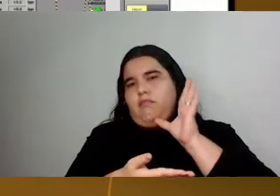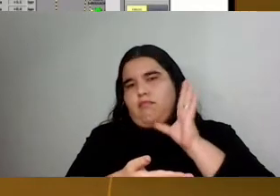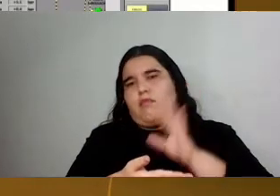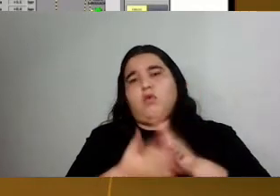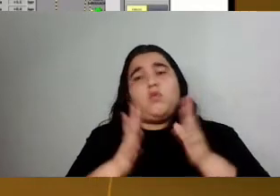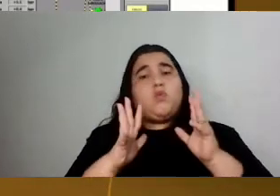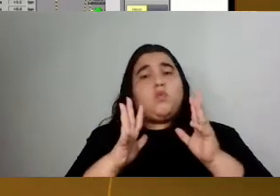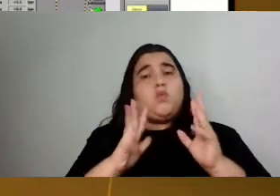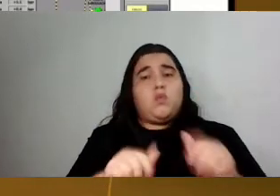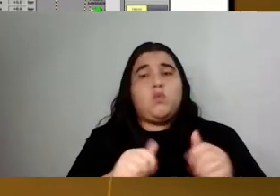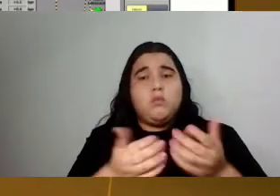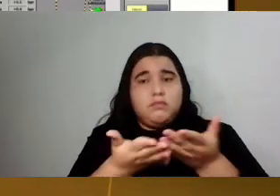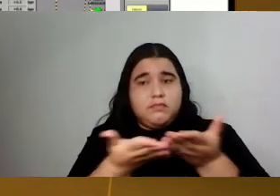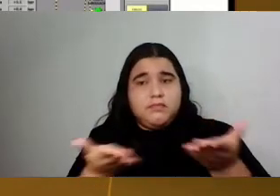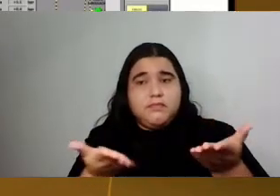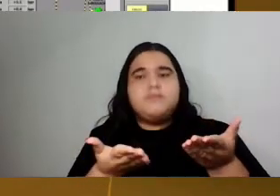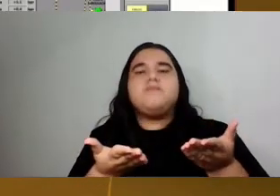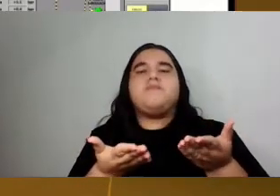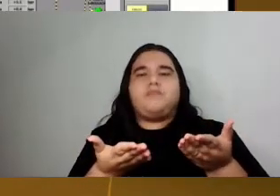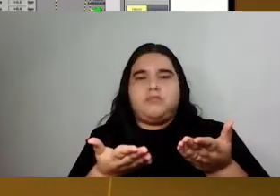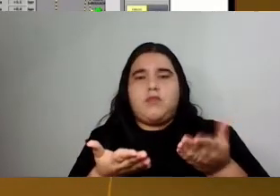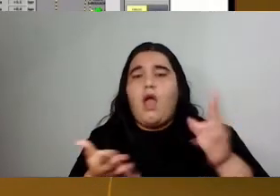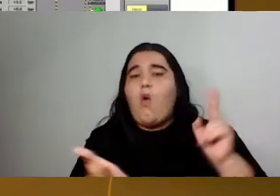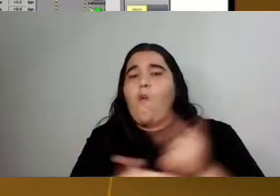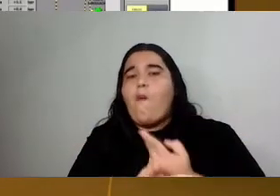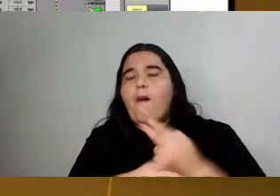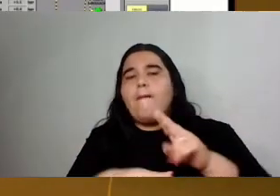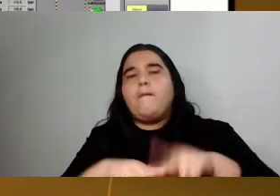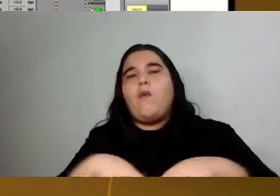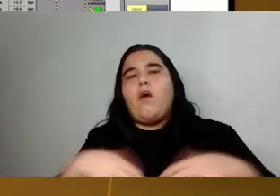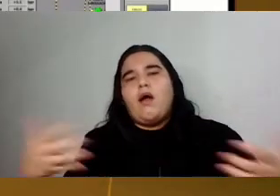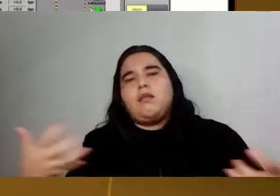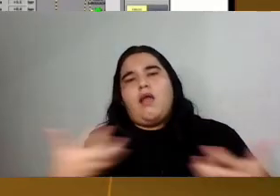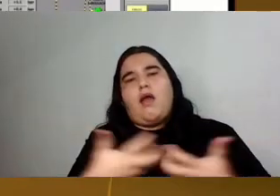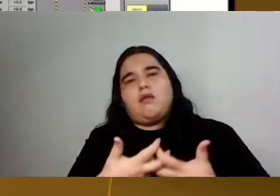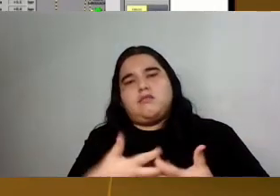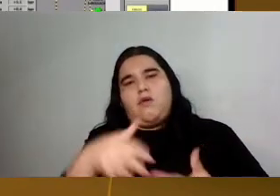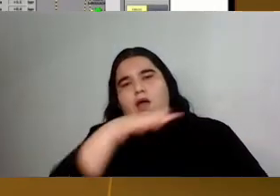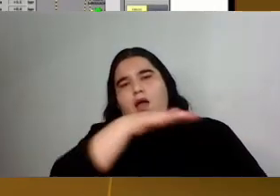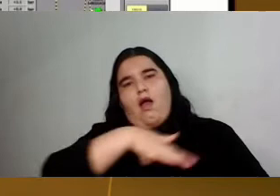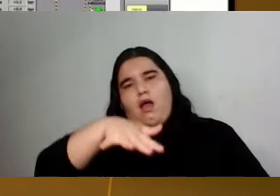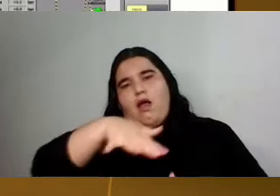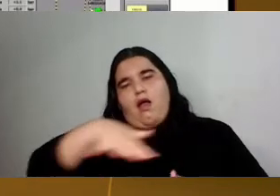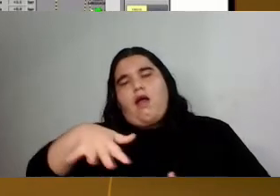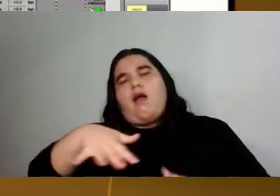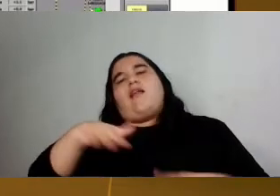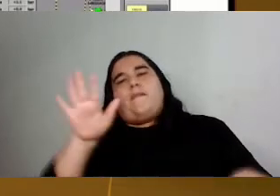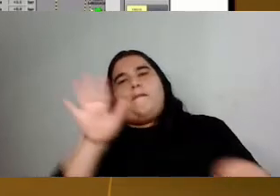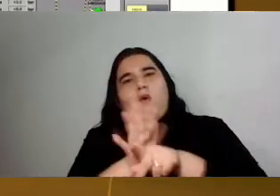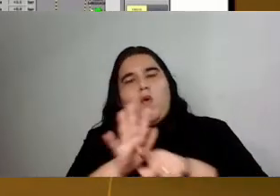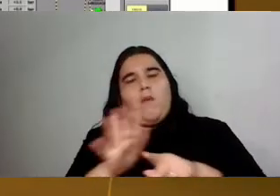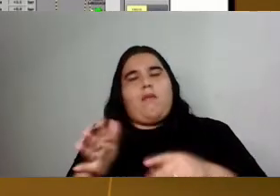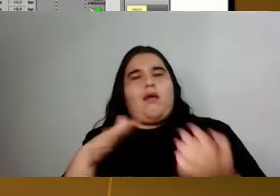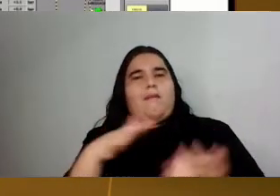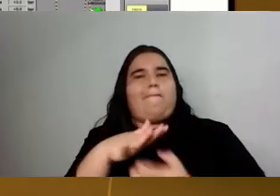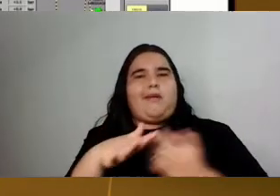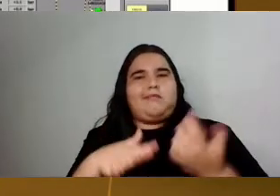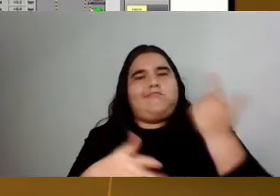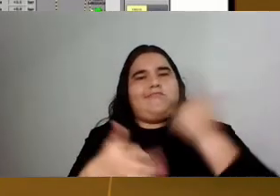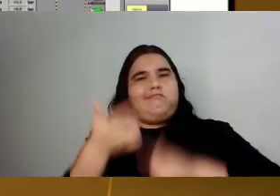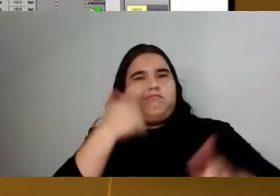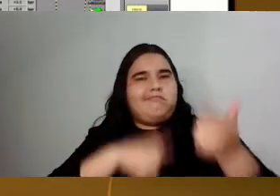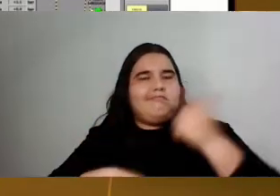por essa combinação, essa integração de áreas que a empresa tem feito e que tem dado muito certo essa parceria com a